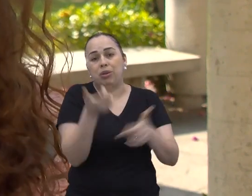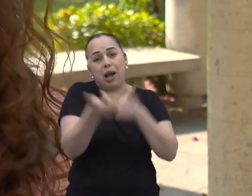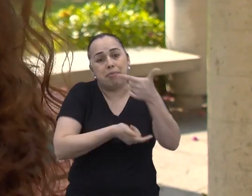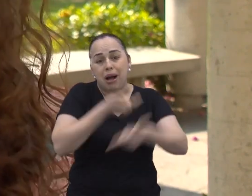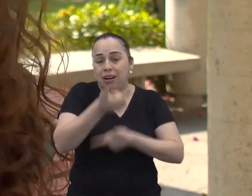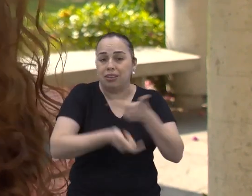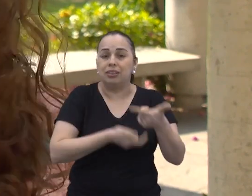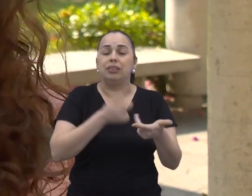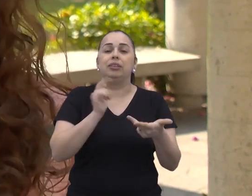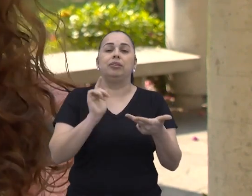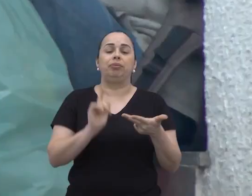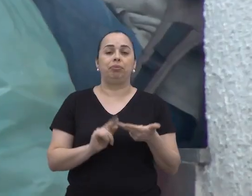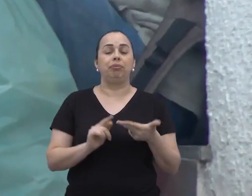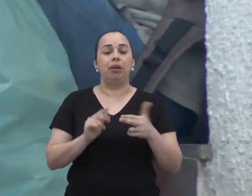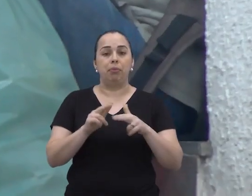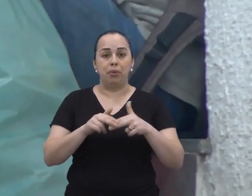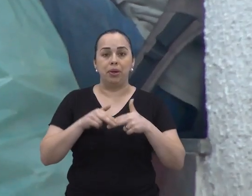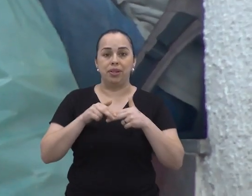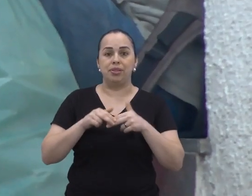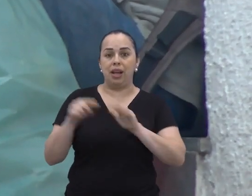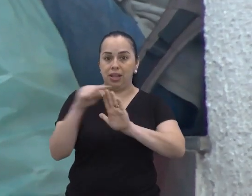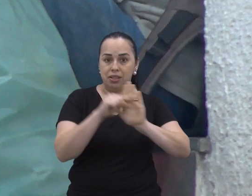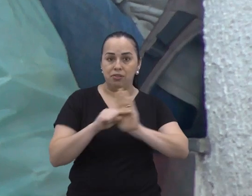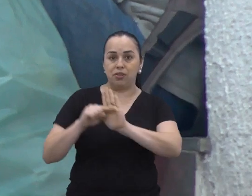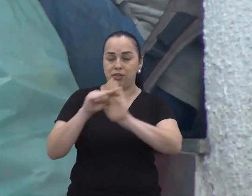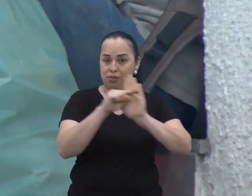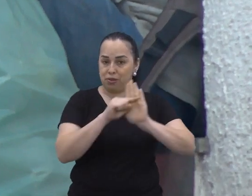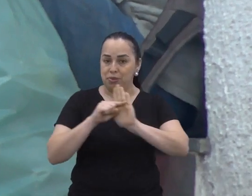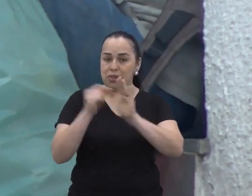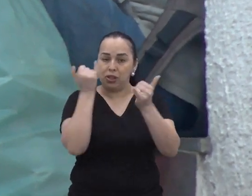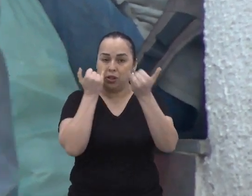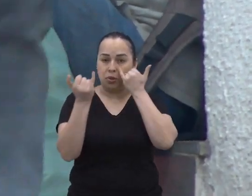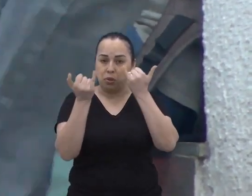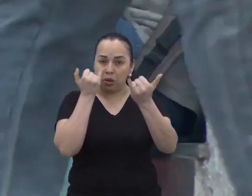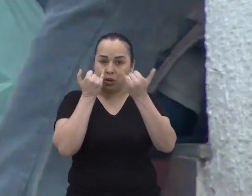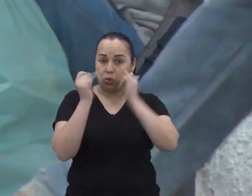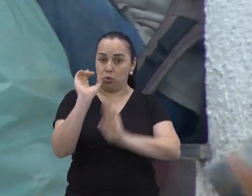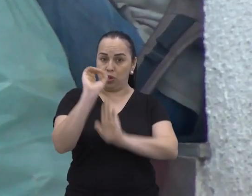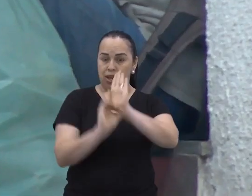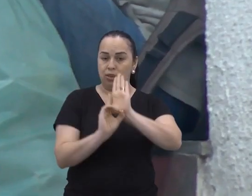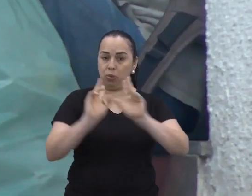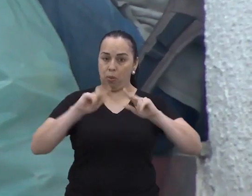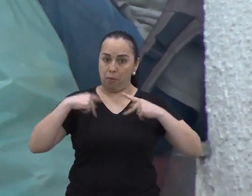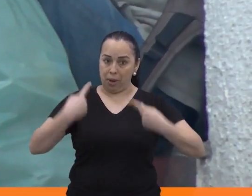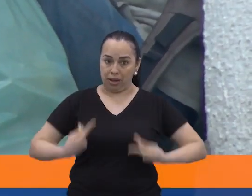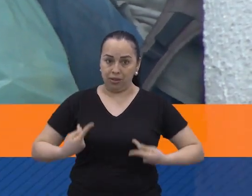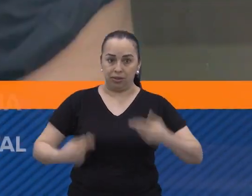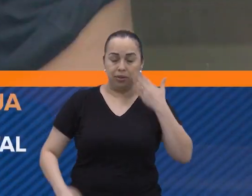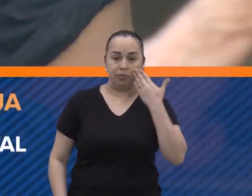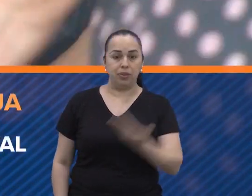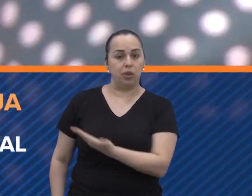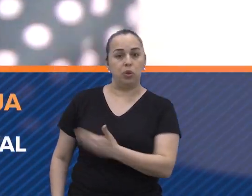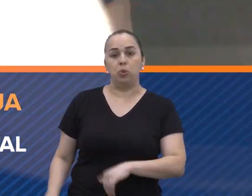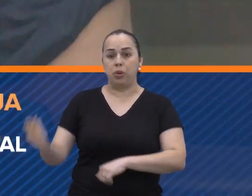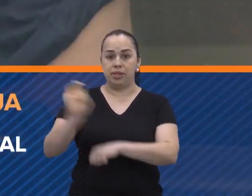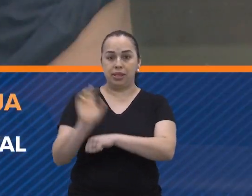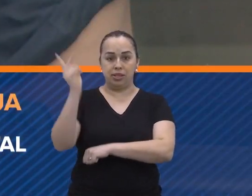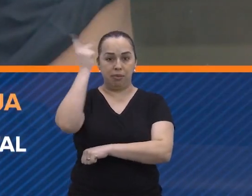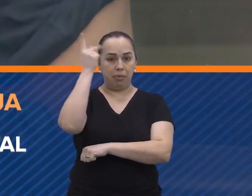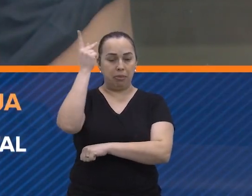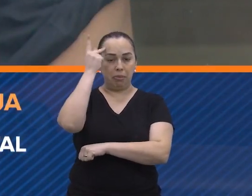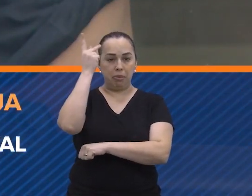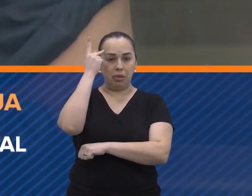o seu trabalho. De acordo com os dados do Observatório Nacional de Direitos Humanos, O estado de São